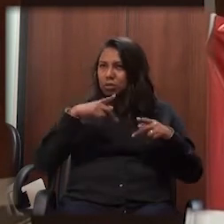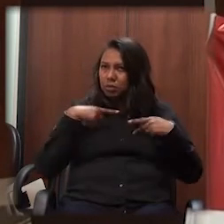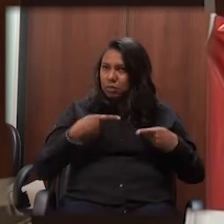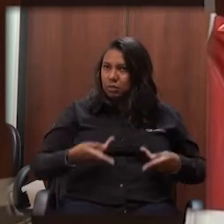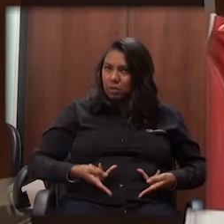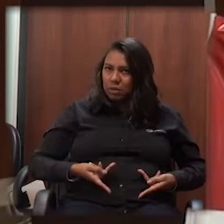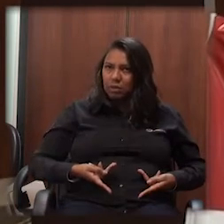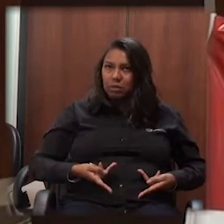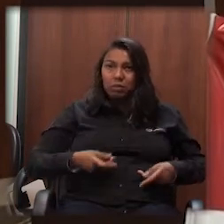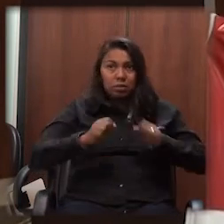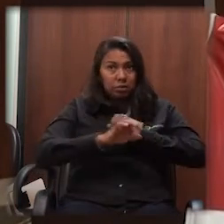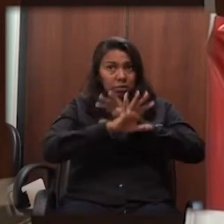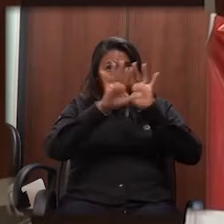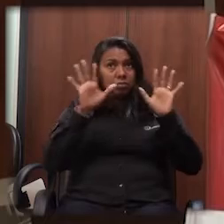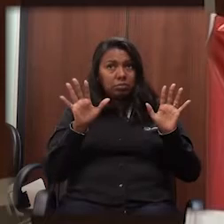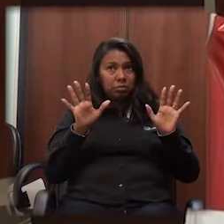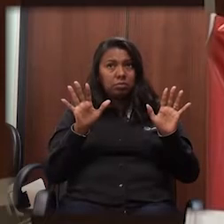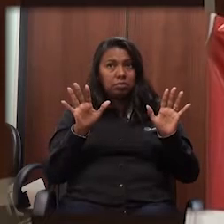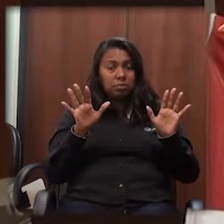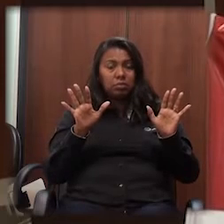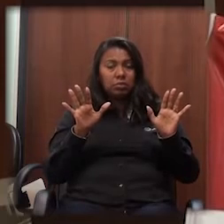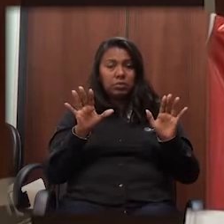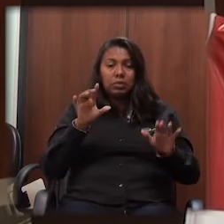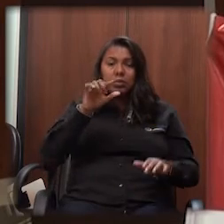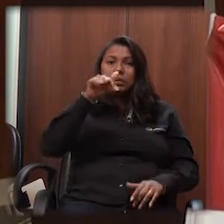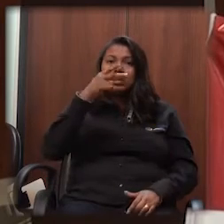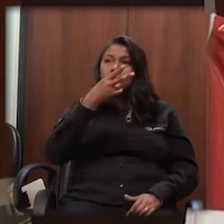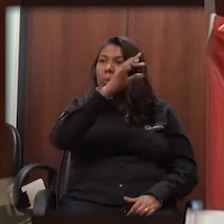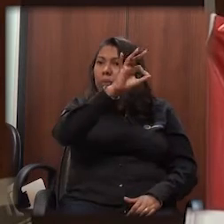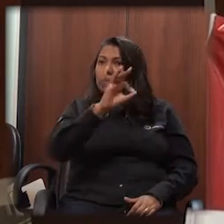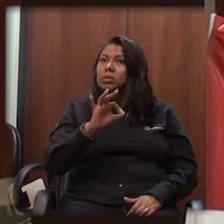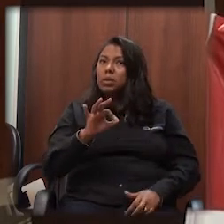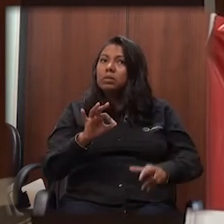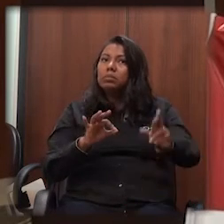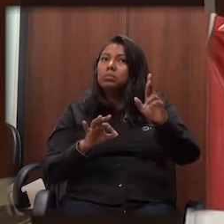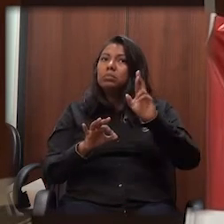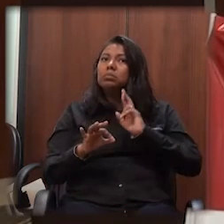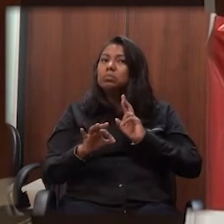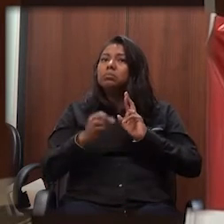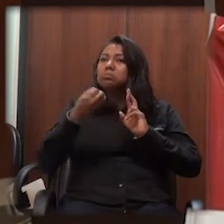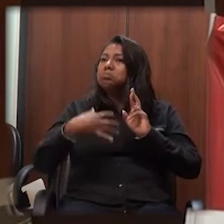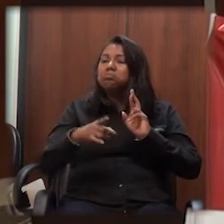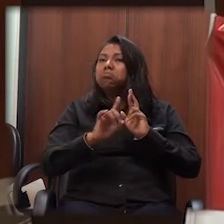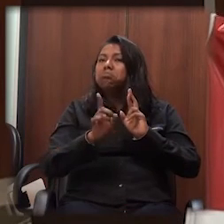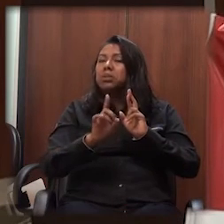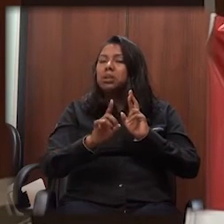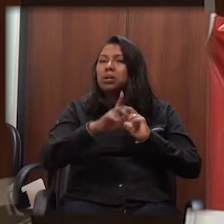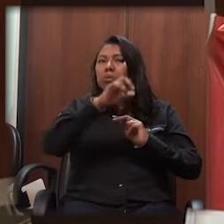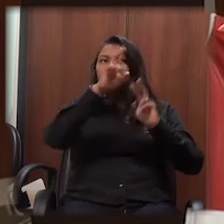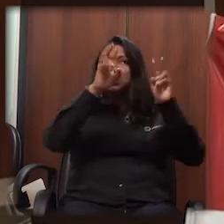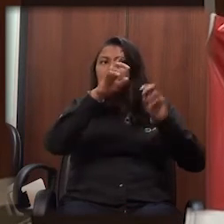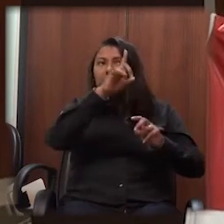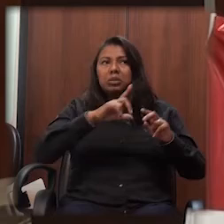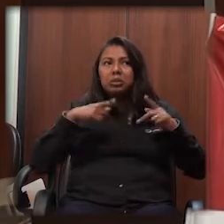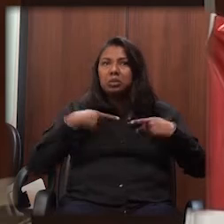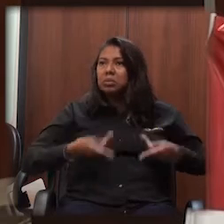maneira, é evidenciada nessa formação? E 72% das respostas indicam que não, que a temática de direitos humanos